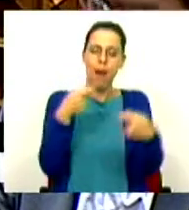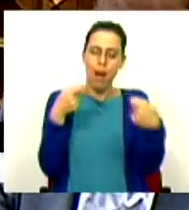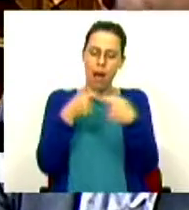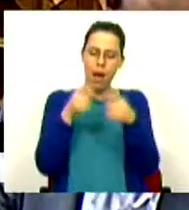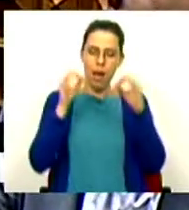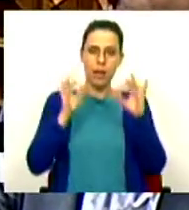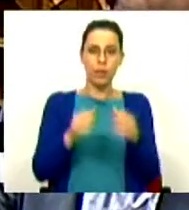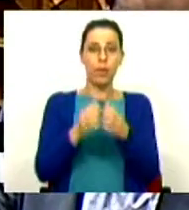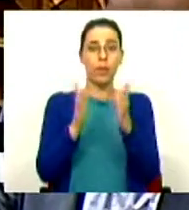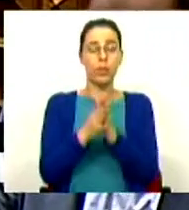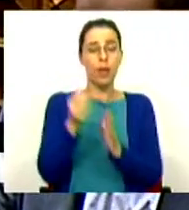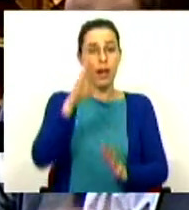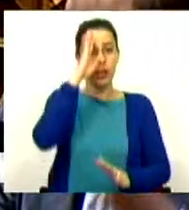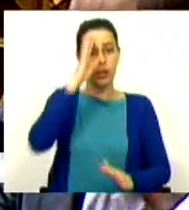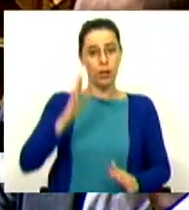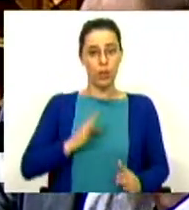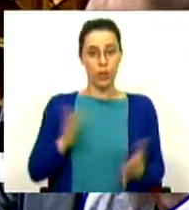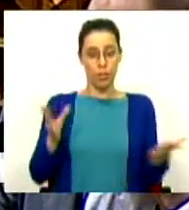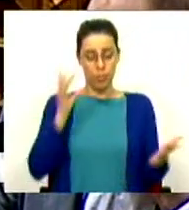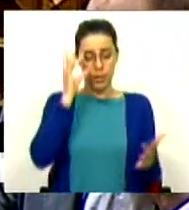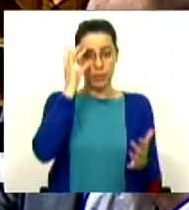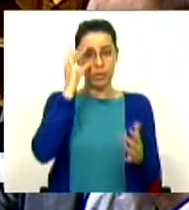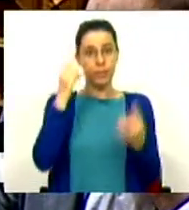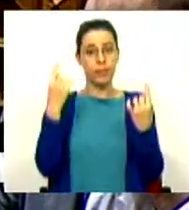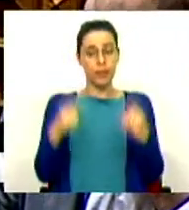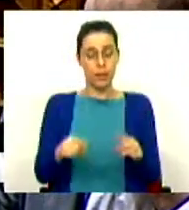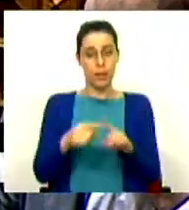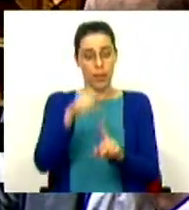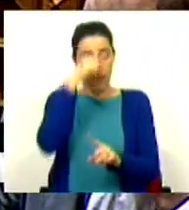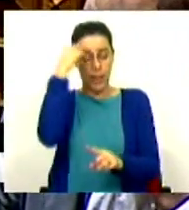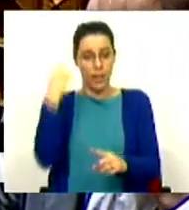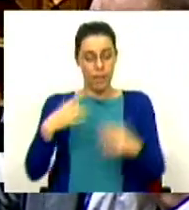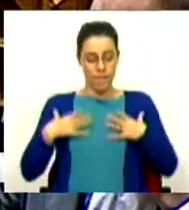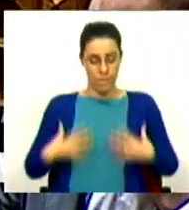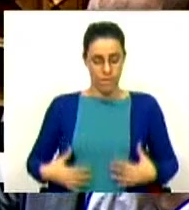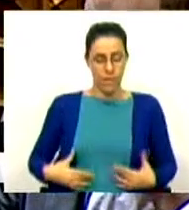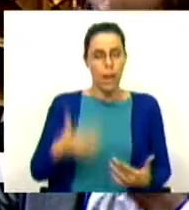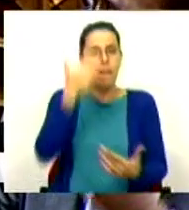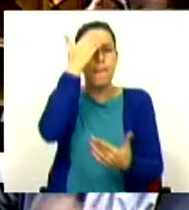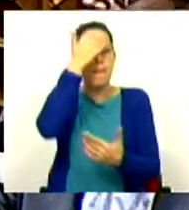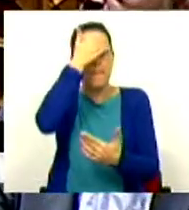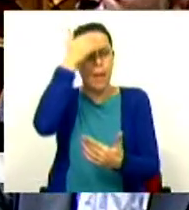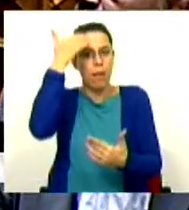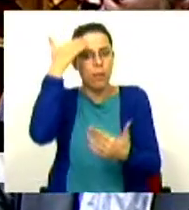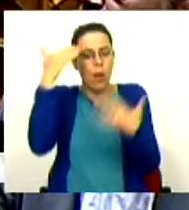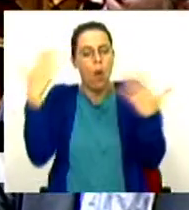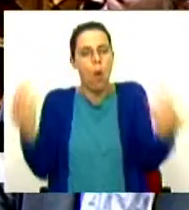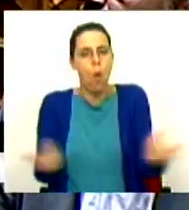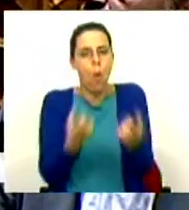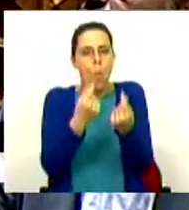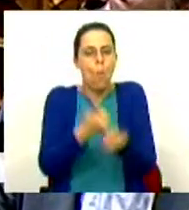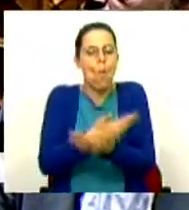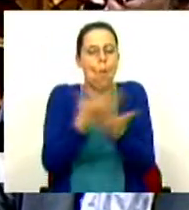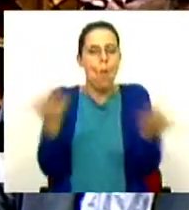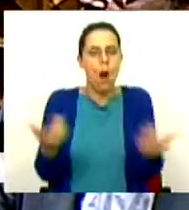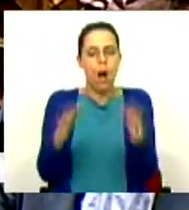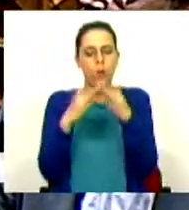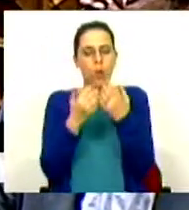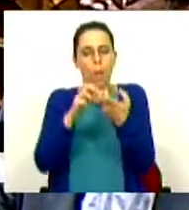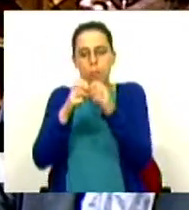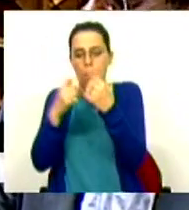adequada todos os ex-combatentes que padeçam de dificuldades físicas e mentais ou com carências económicas e